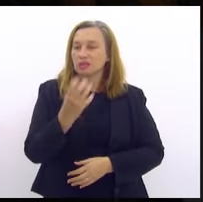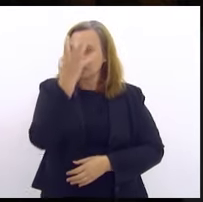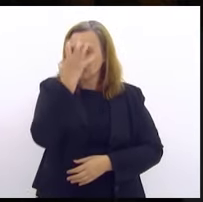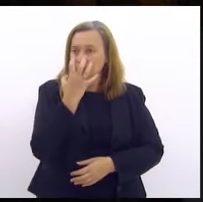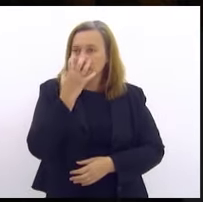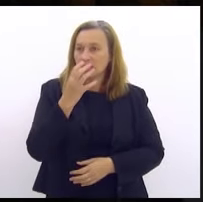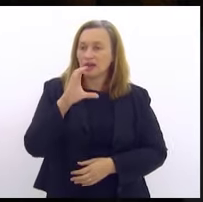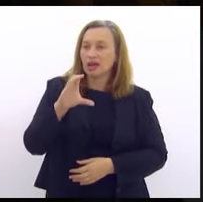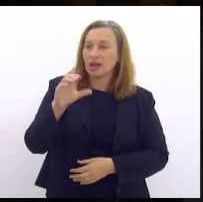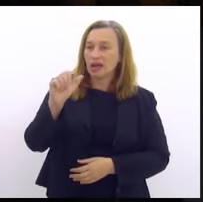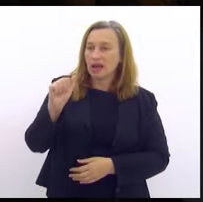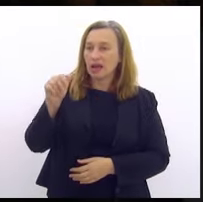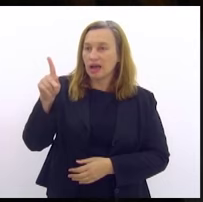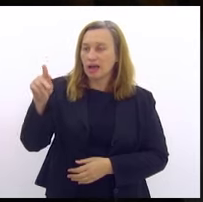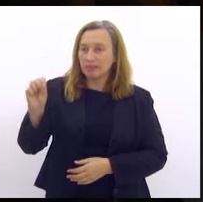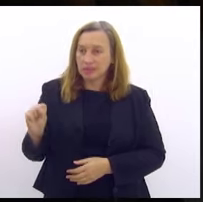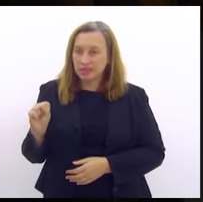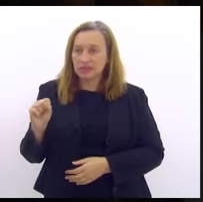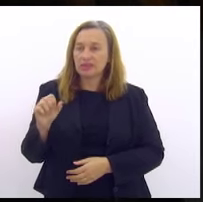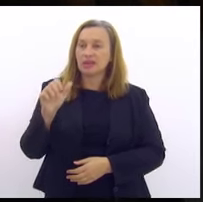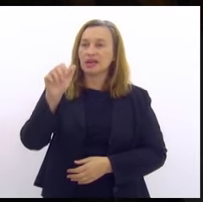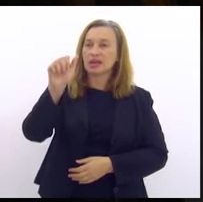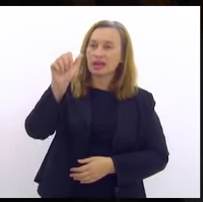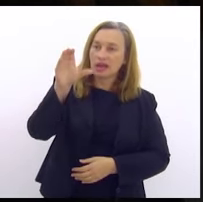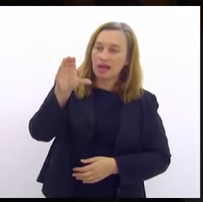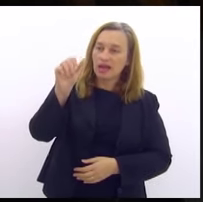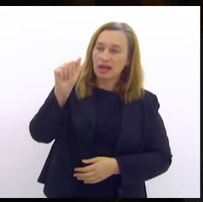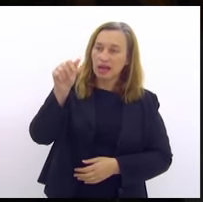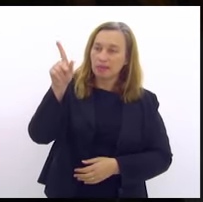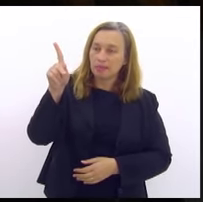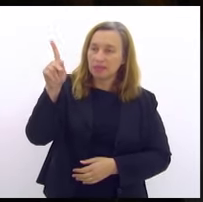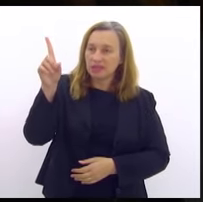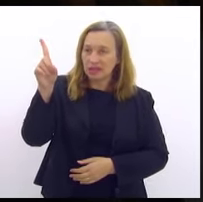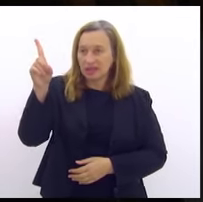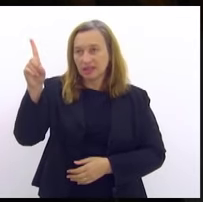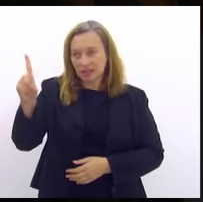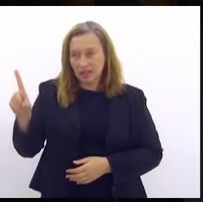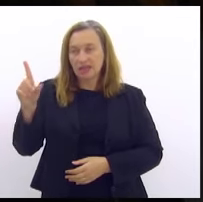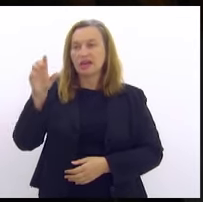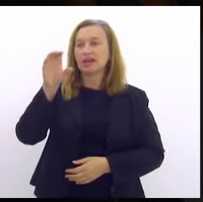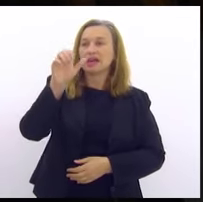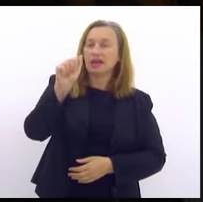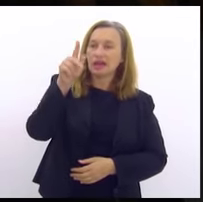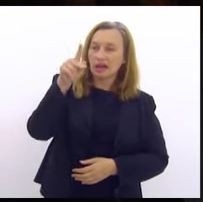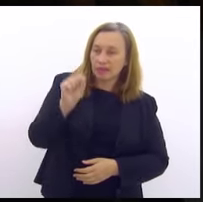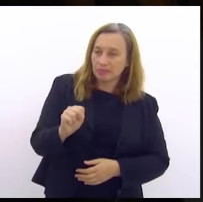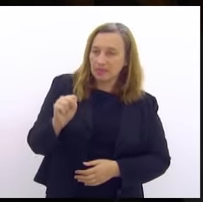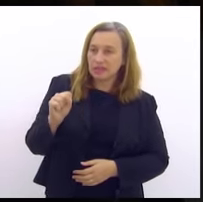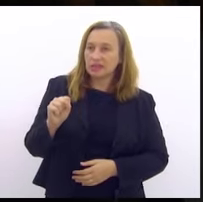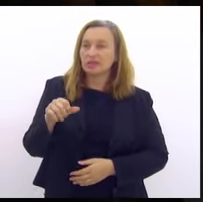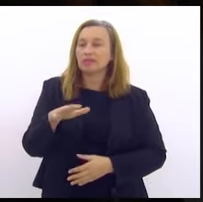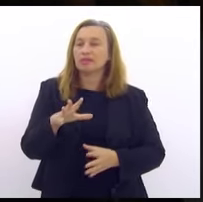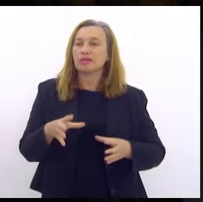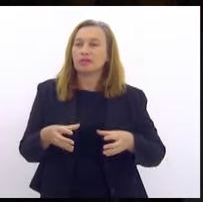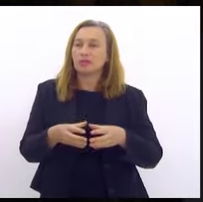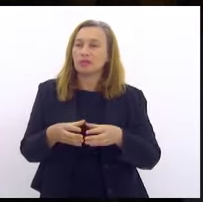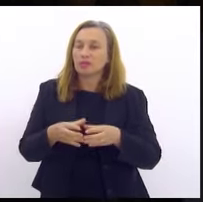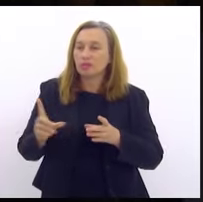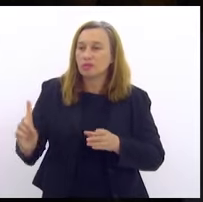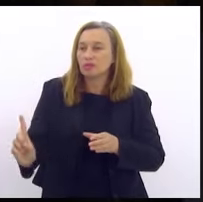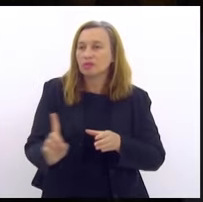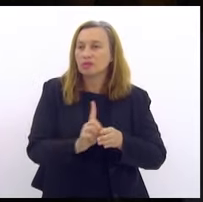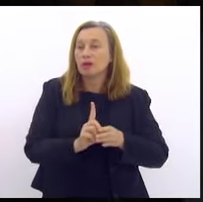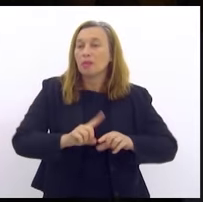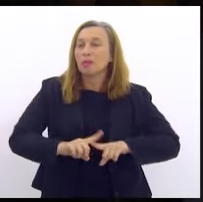para os CAPSIs, para os CAPSADs, para os CAPSAD3, para as residências terapêuticas, para as unidades de acolhimento. Só